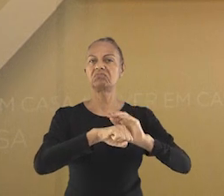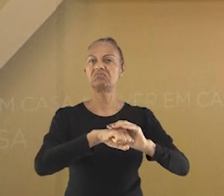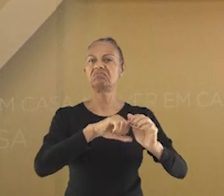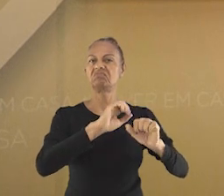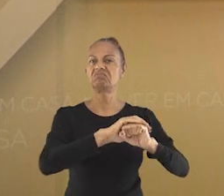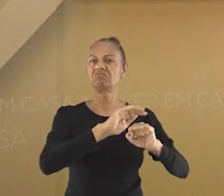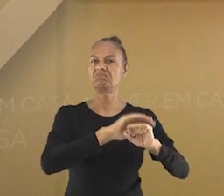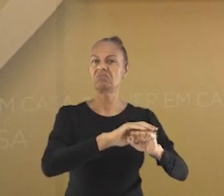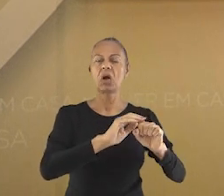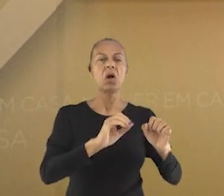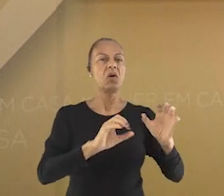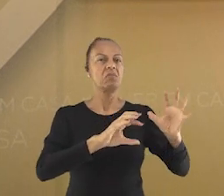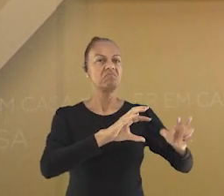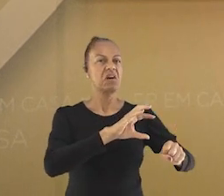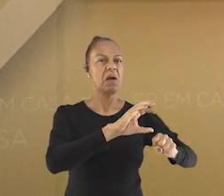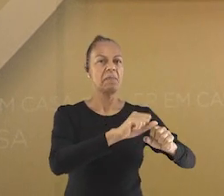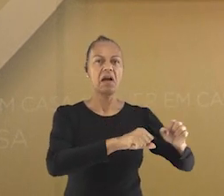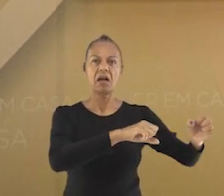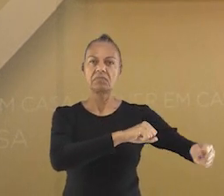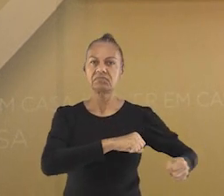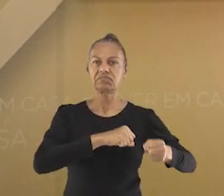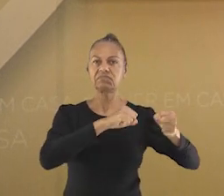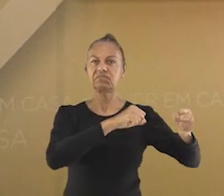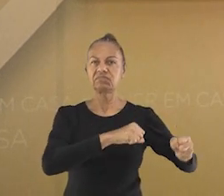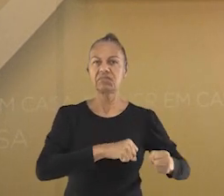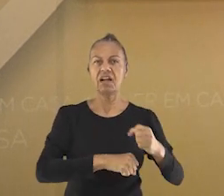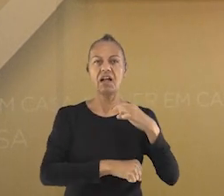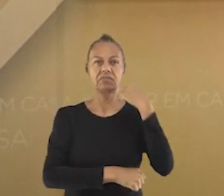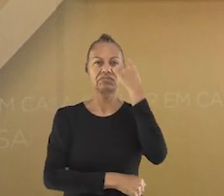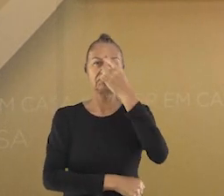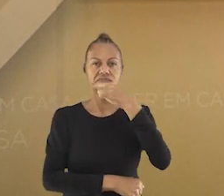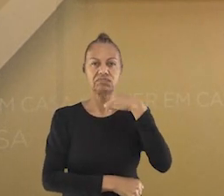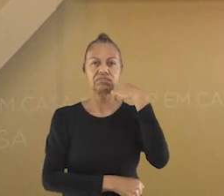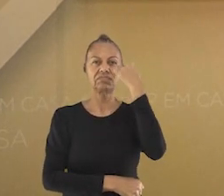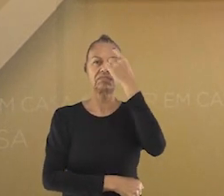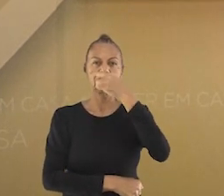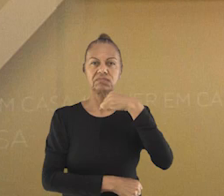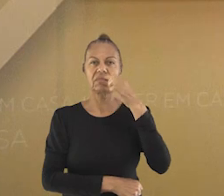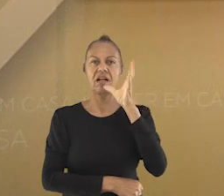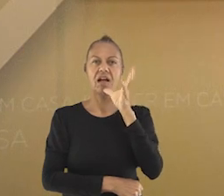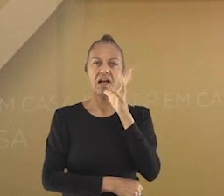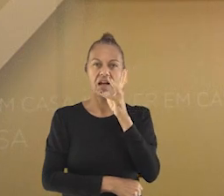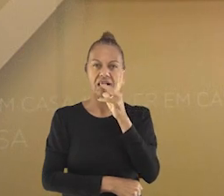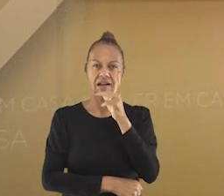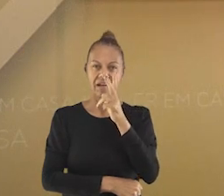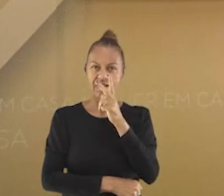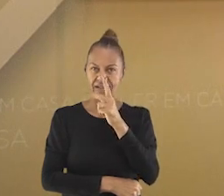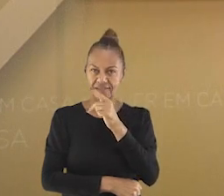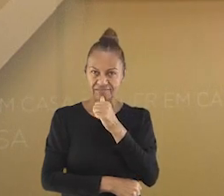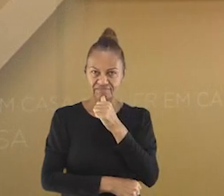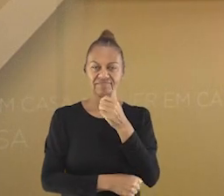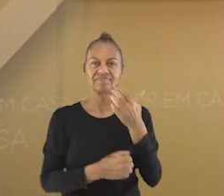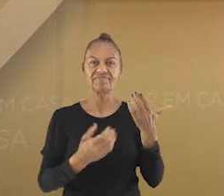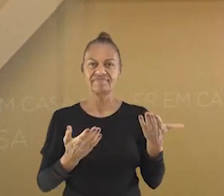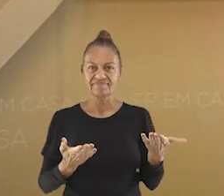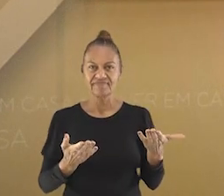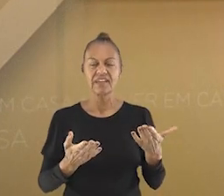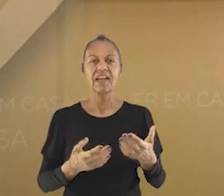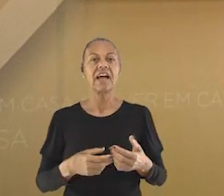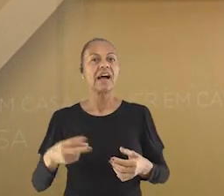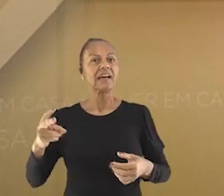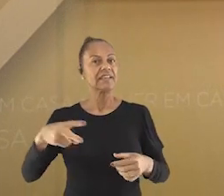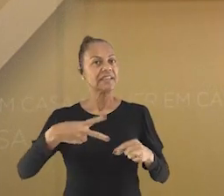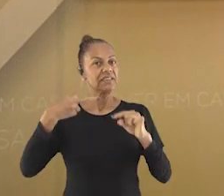se torna mais difícil, às vezes mais lento, sendo muitas vezes um trabalho braçal. E